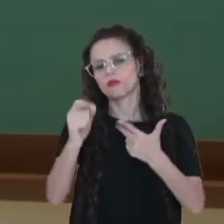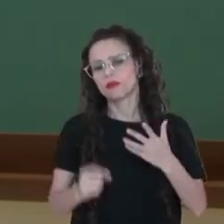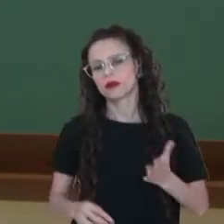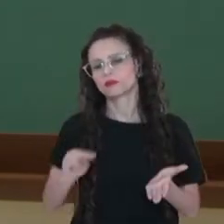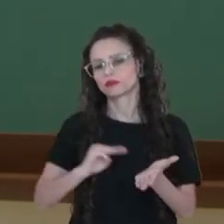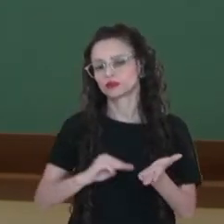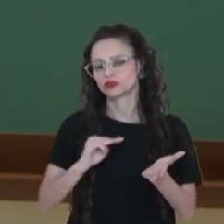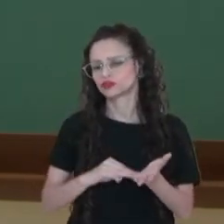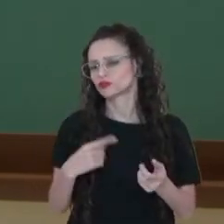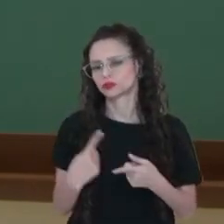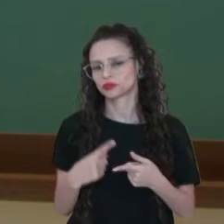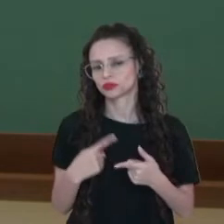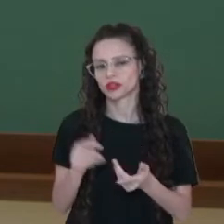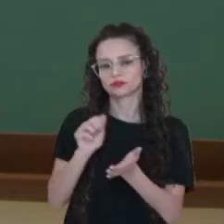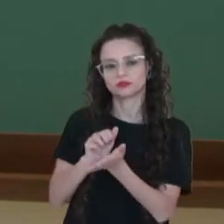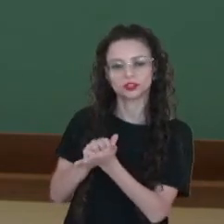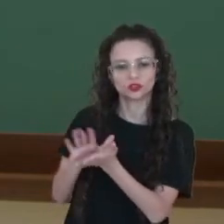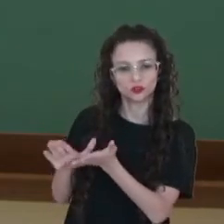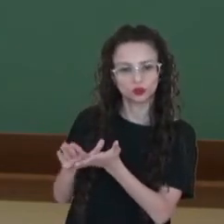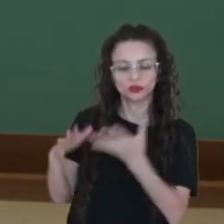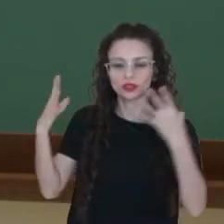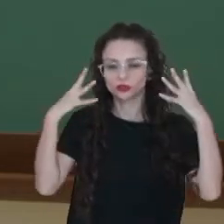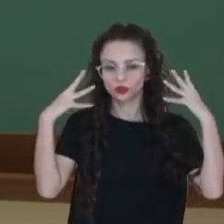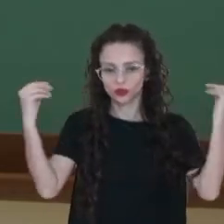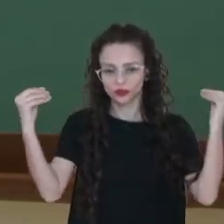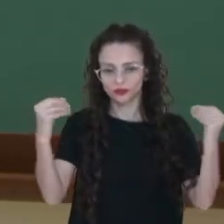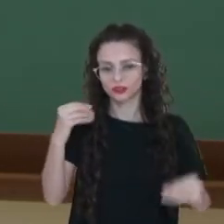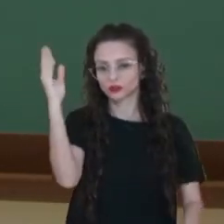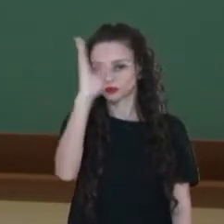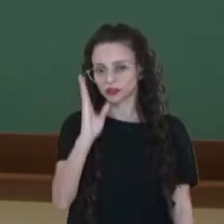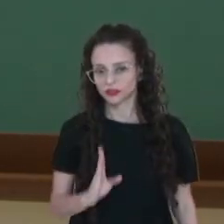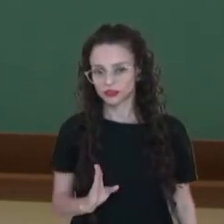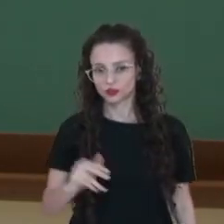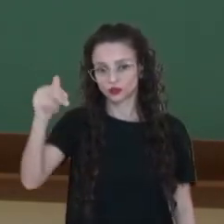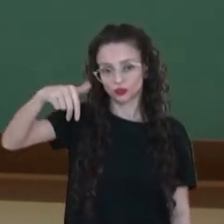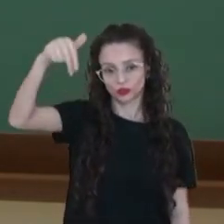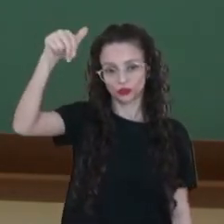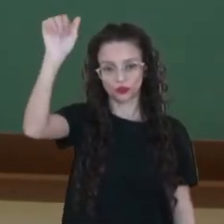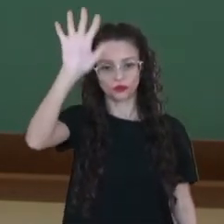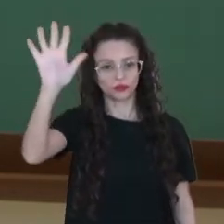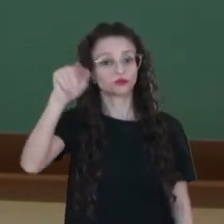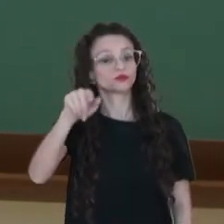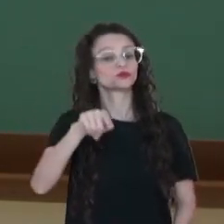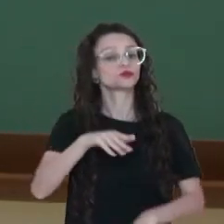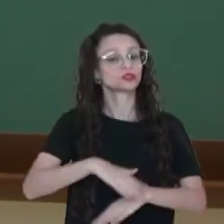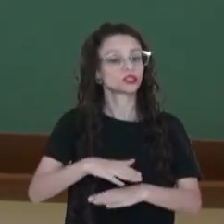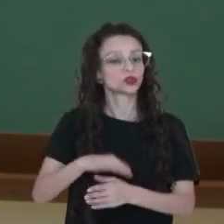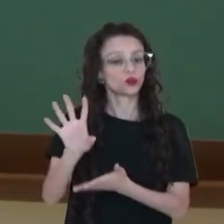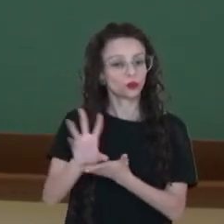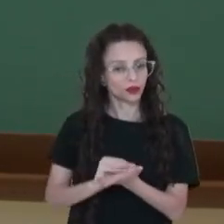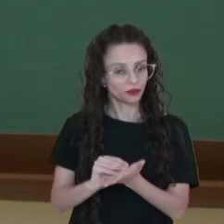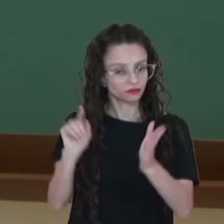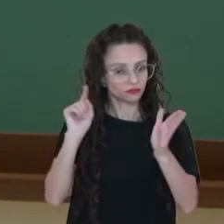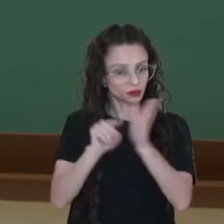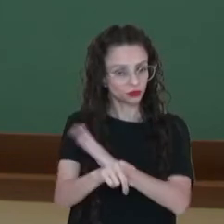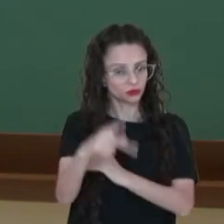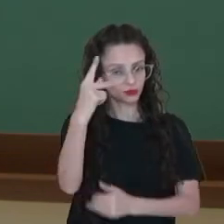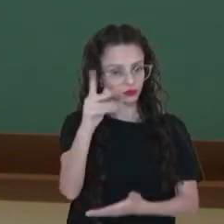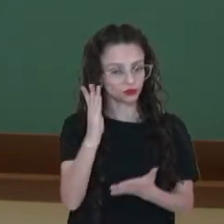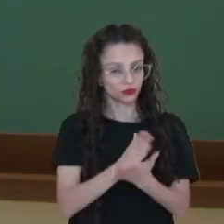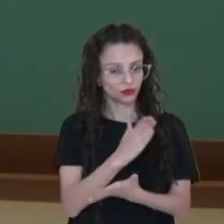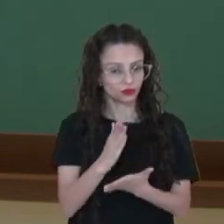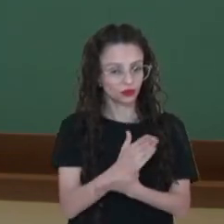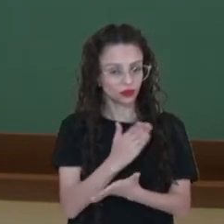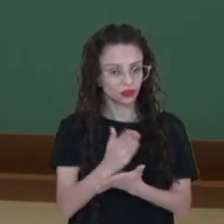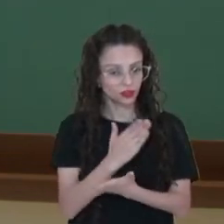que levaram à expulsão dos holandeses do Nordeste brasileiro. Então vocês vão copiar essa questão no caderno de